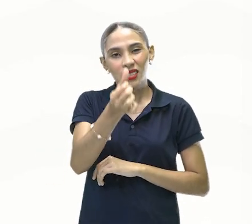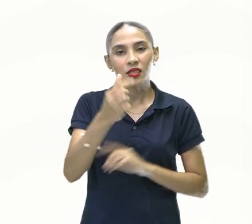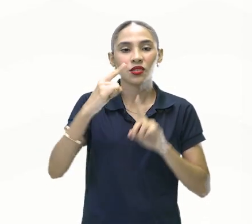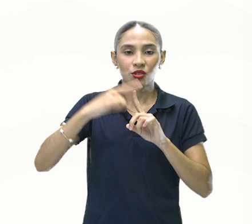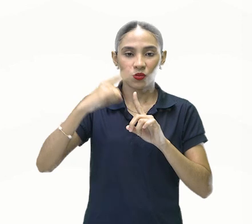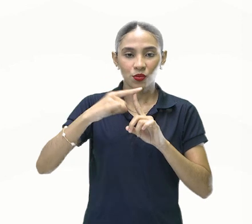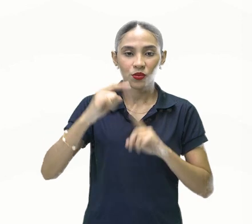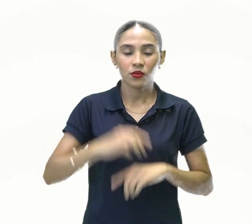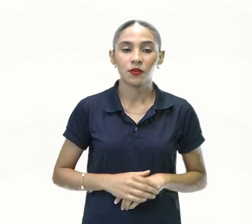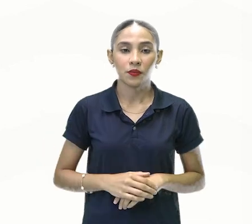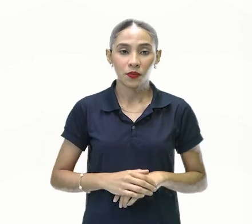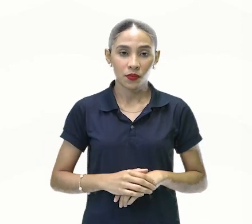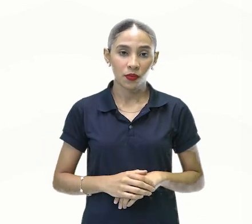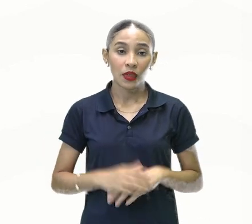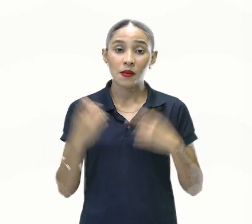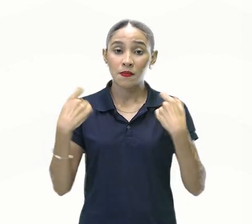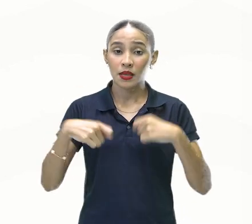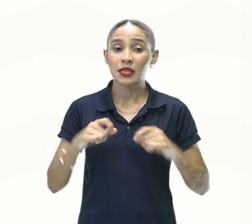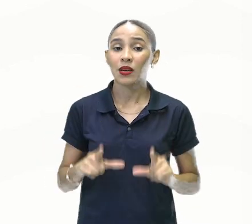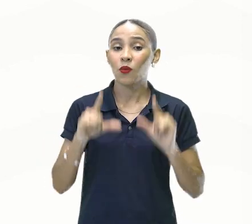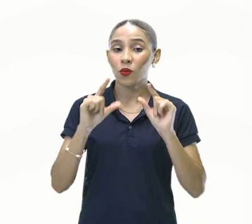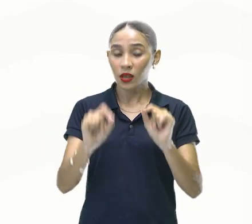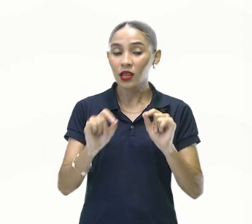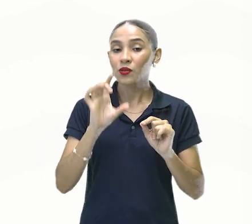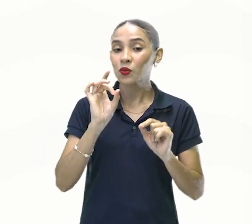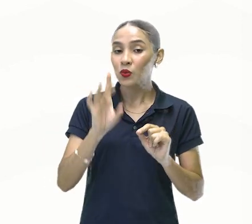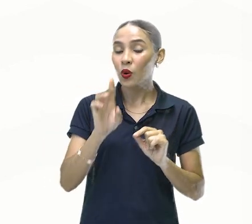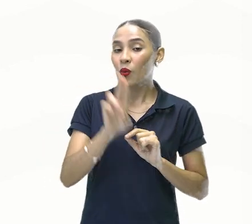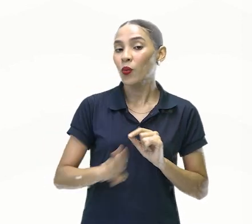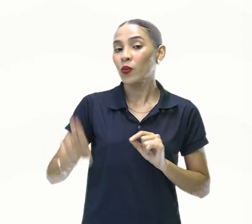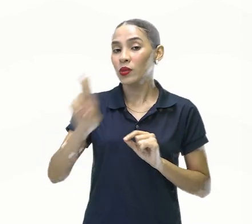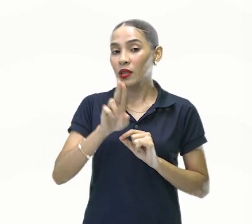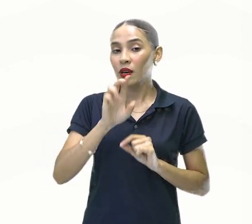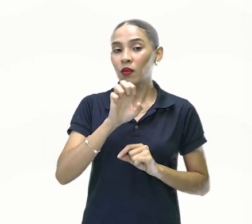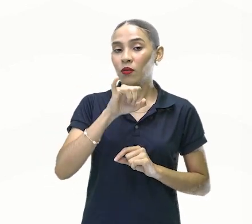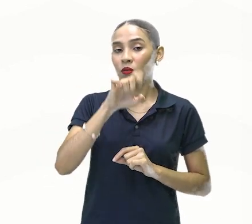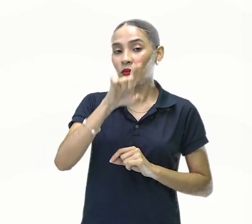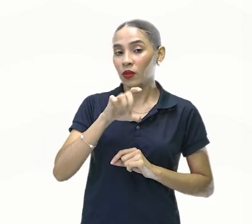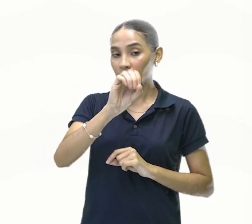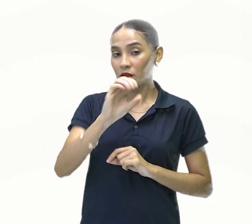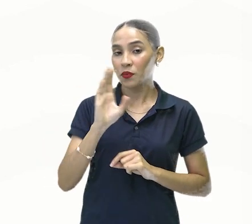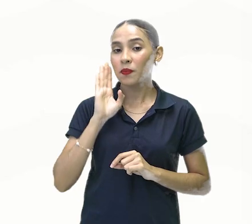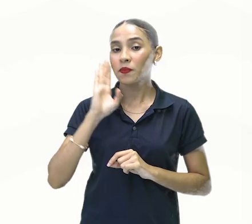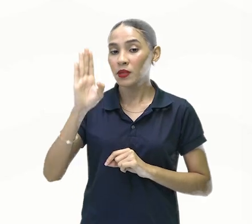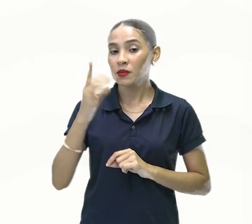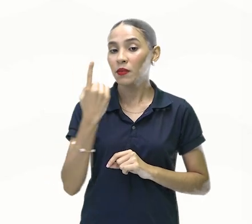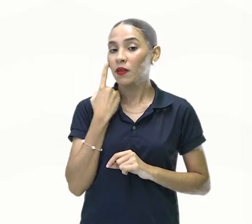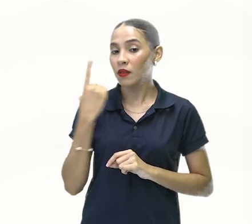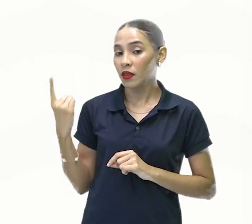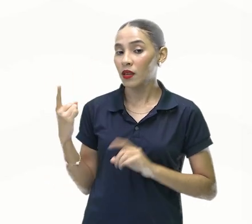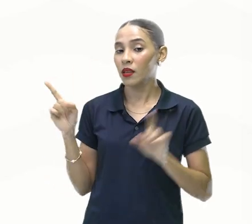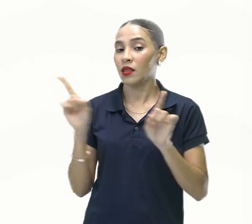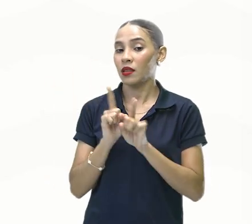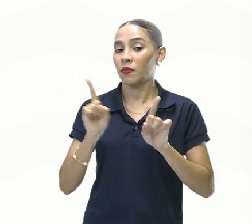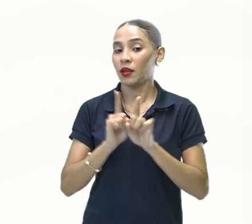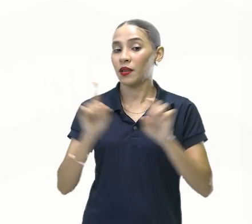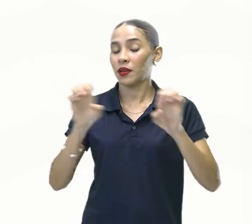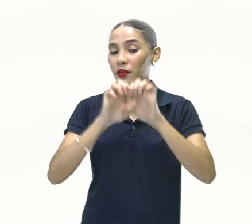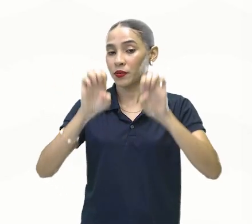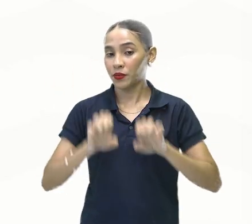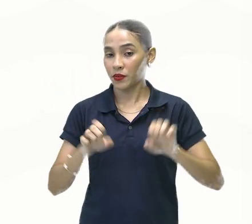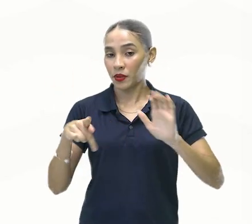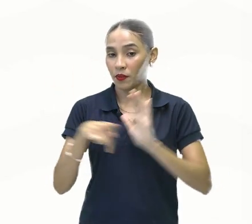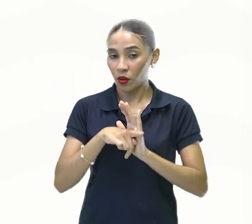os seis tipos de lente. Eu preciso só colocar aqui o eixo principal e